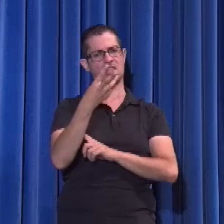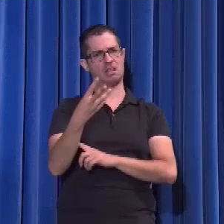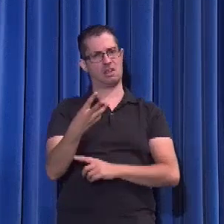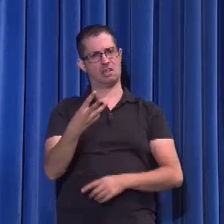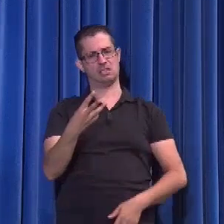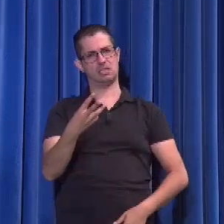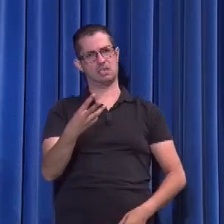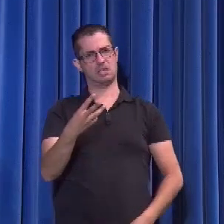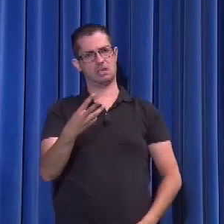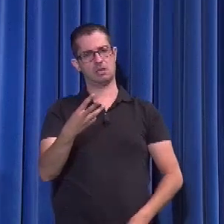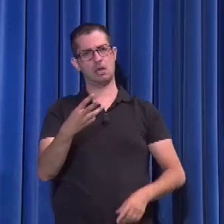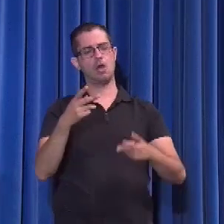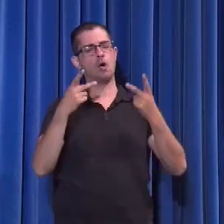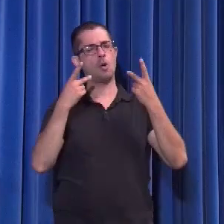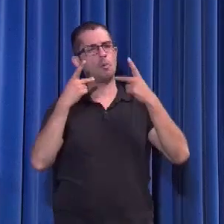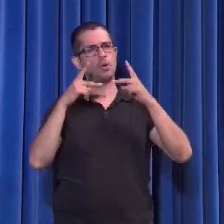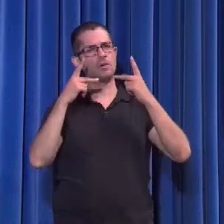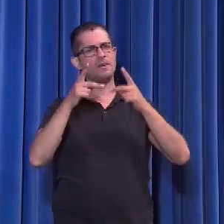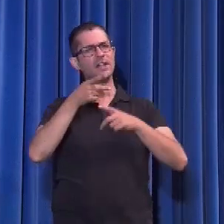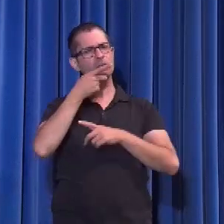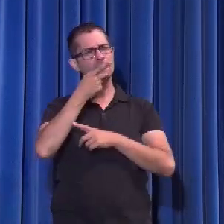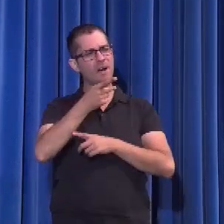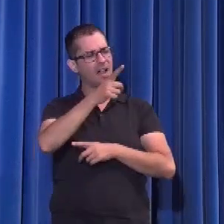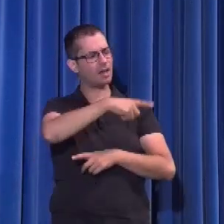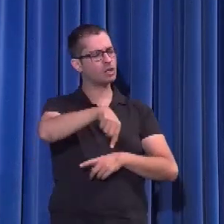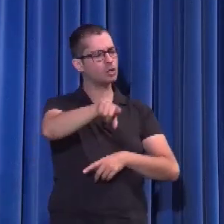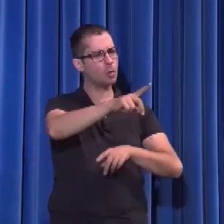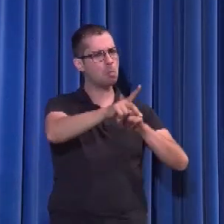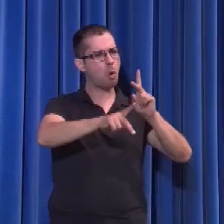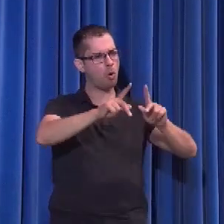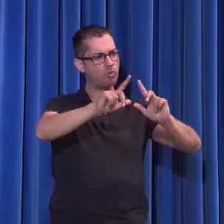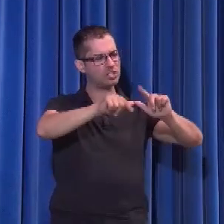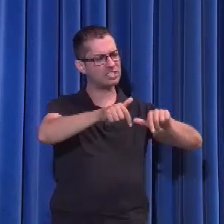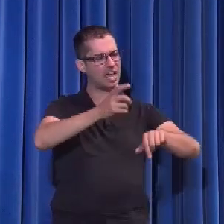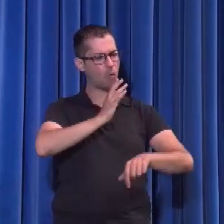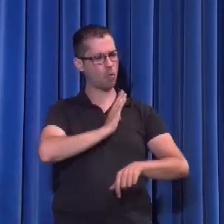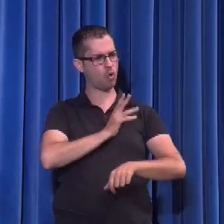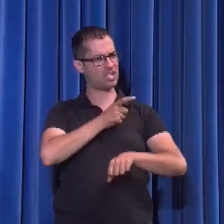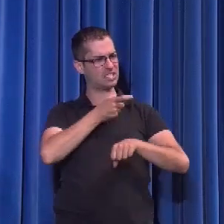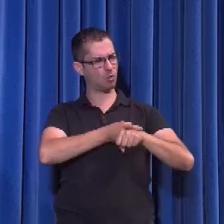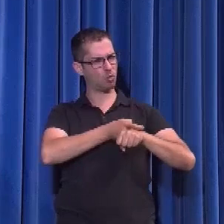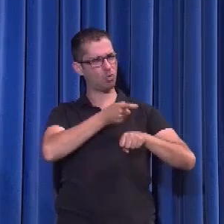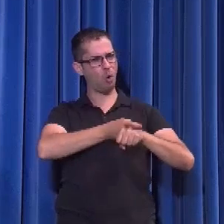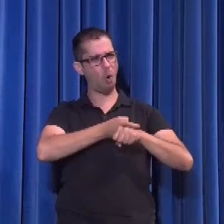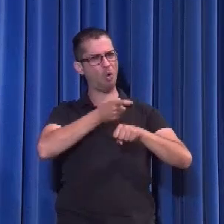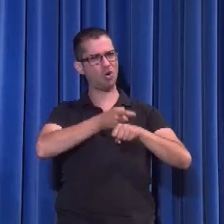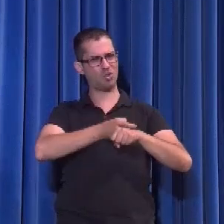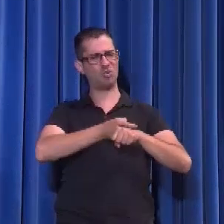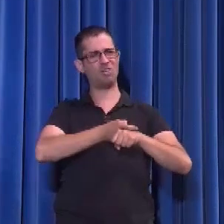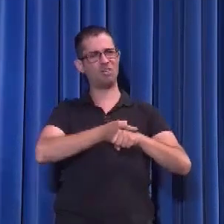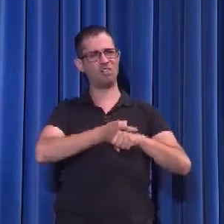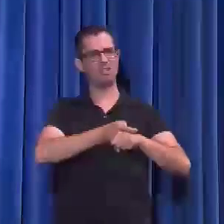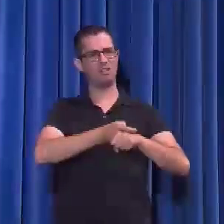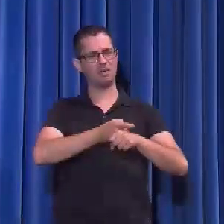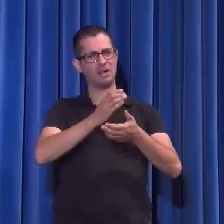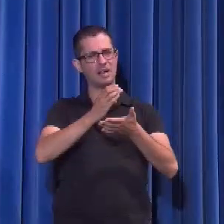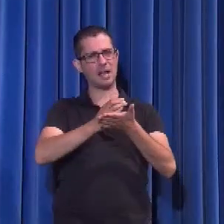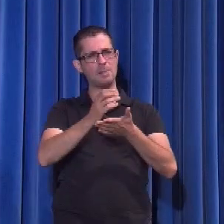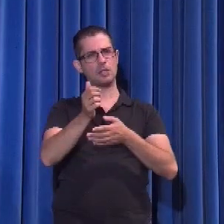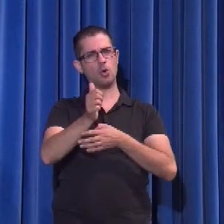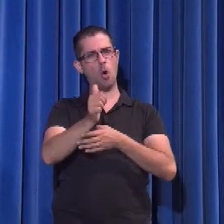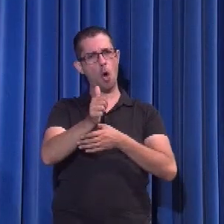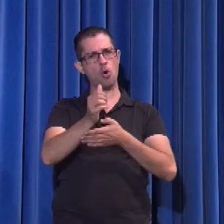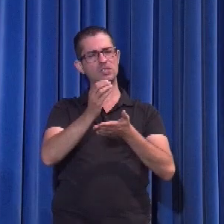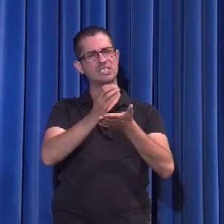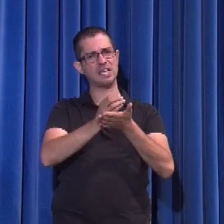profeta proclama a dureza do coração do povo de Israel. Então ele diz assim, no capítulo